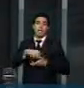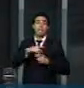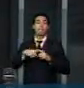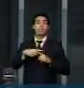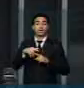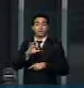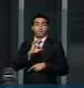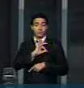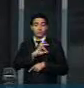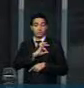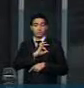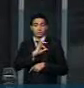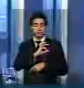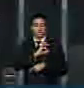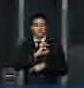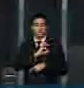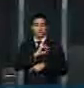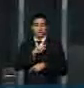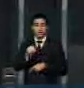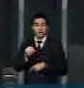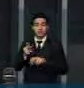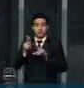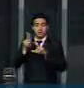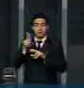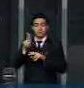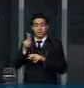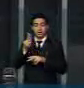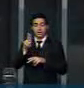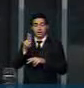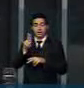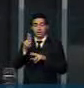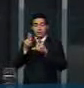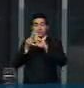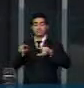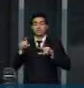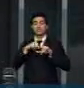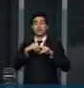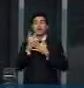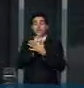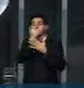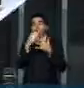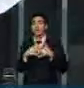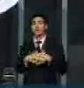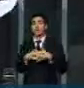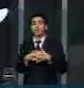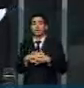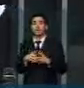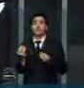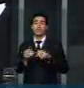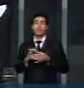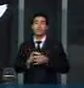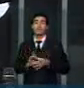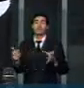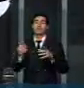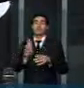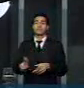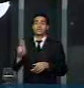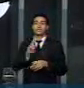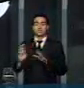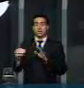policiamento daquela universidade foi aumentado e isso estava atrapalhando com que eles consumissem maconha livremente